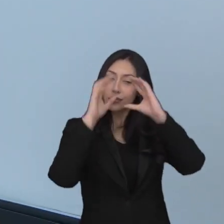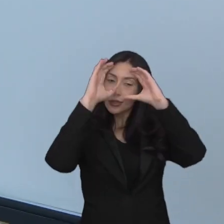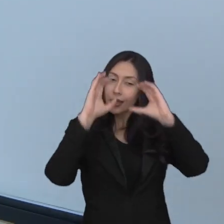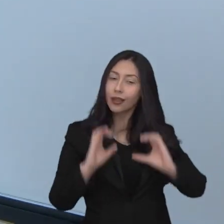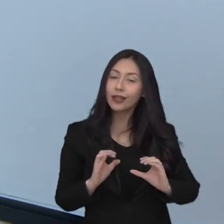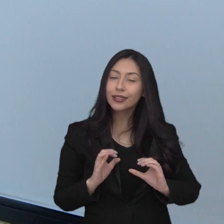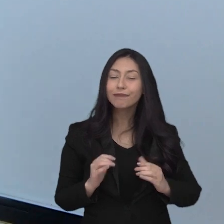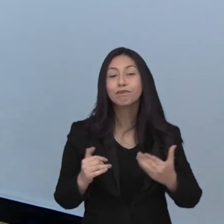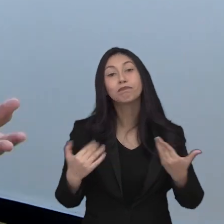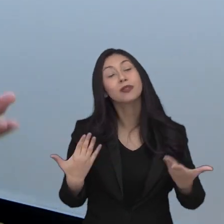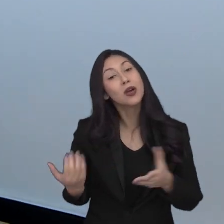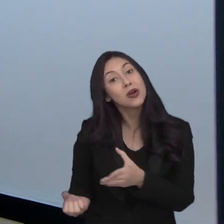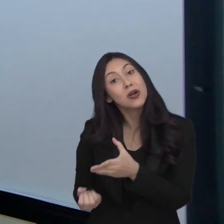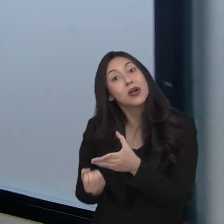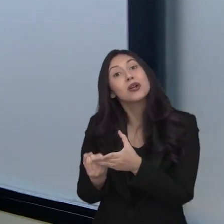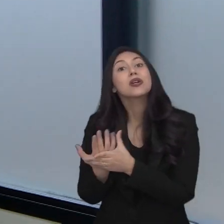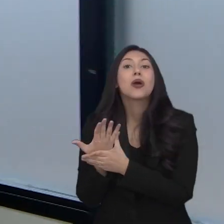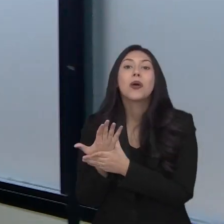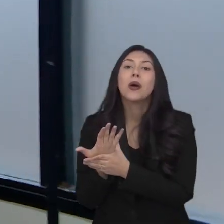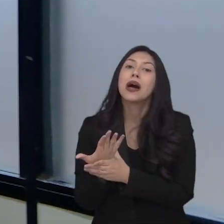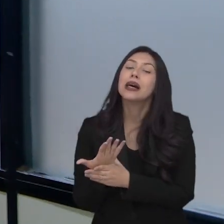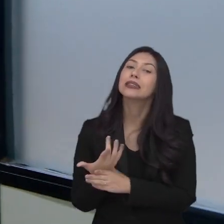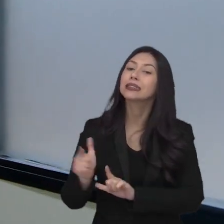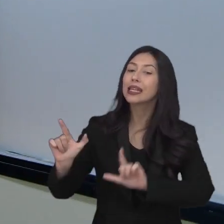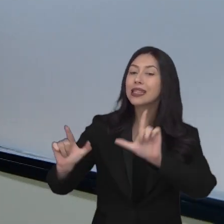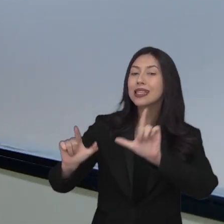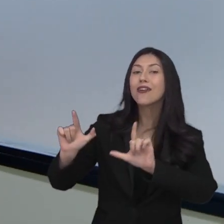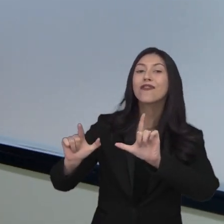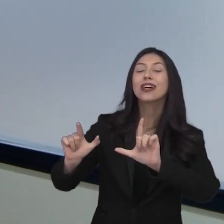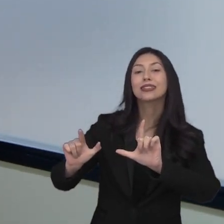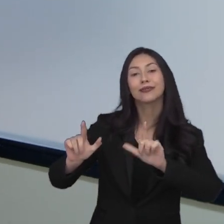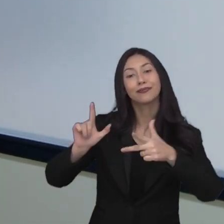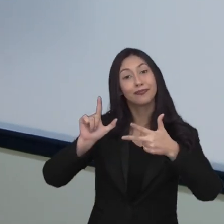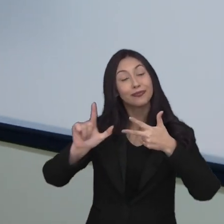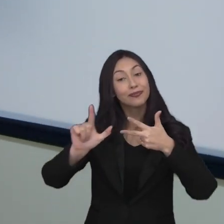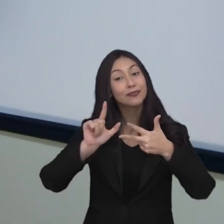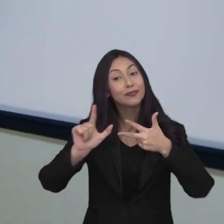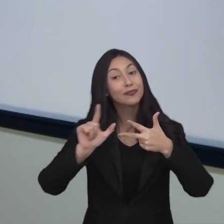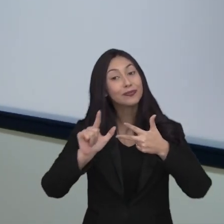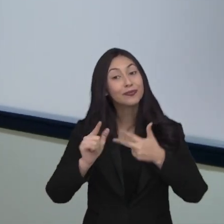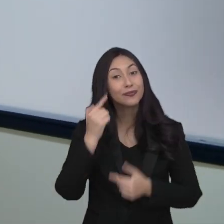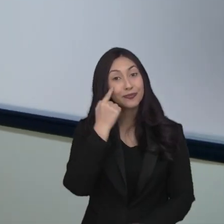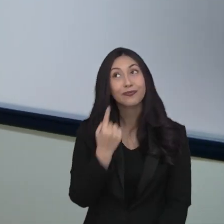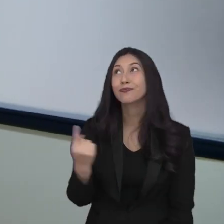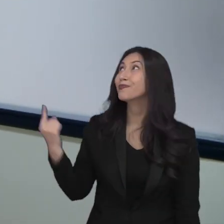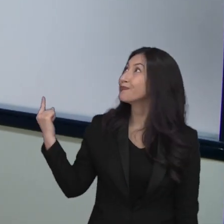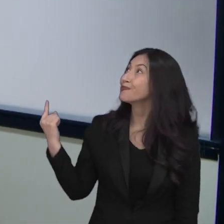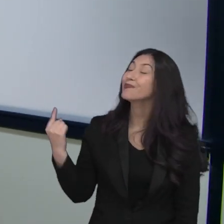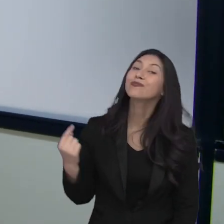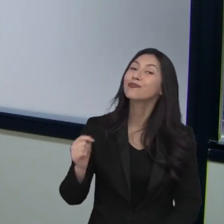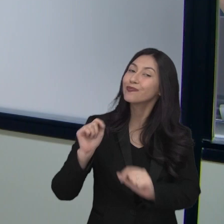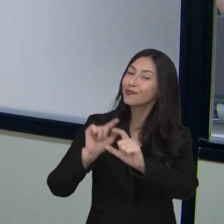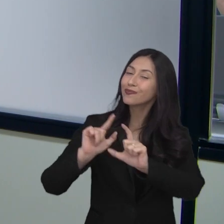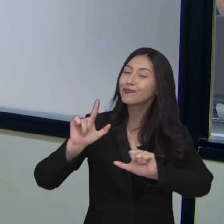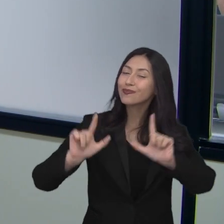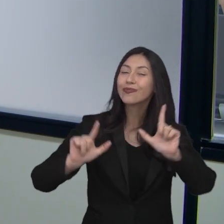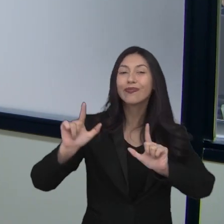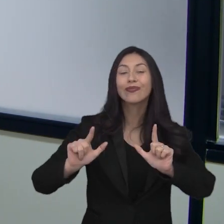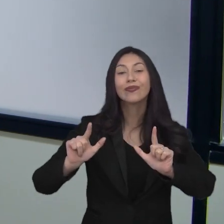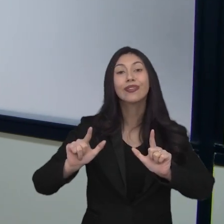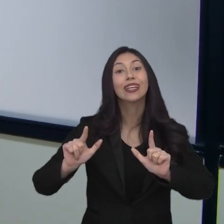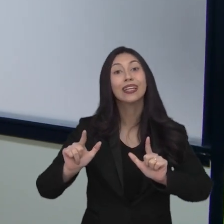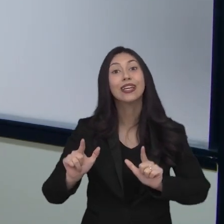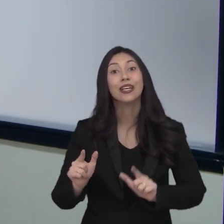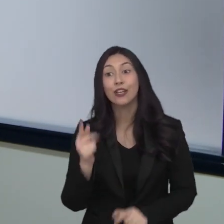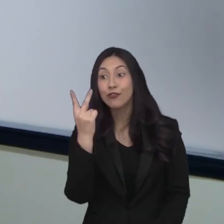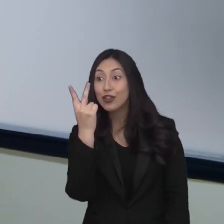de cidadania? Foi assim que surgiram as TVs públicas, a exemplo das emissoras legislativas, como a TV Câmara de São José dos